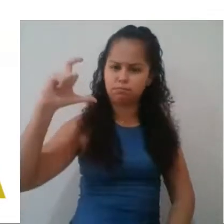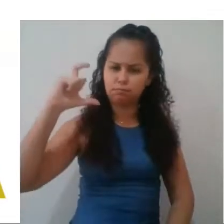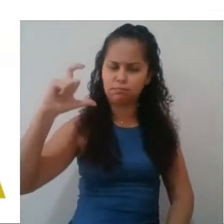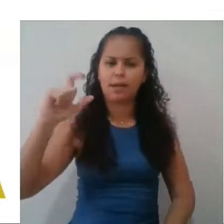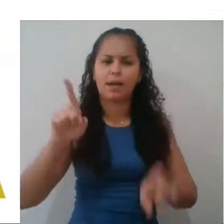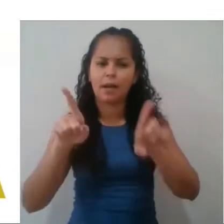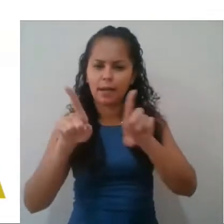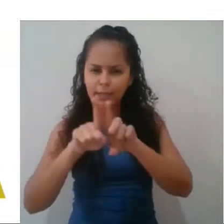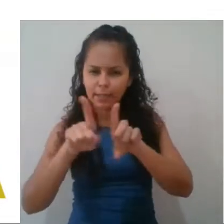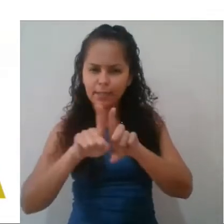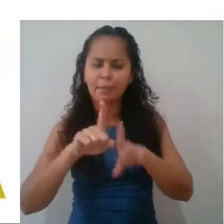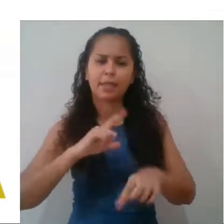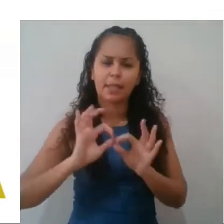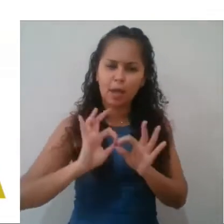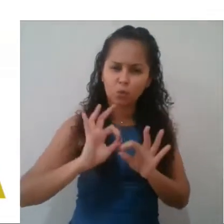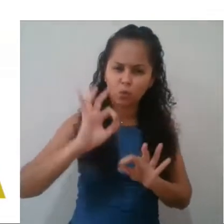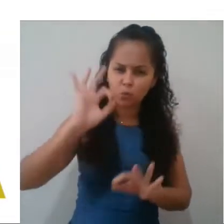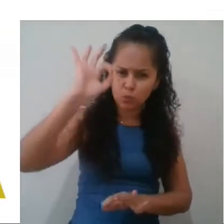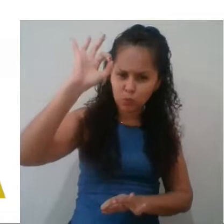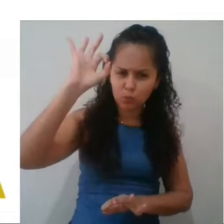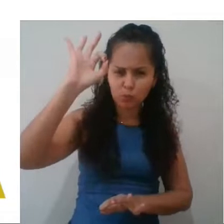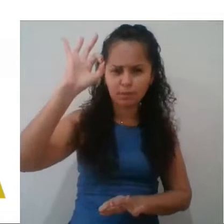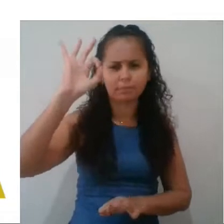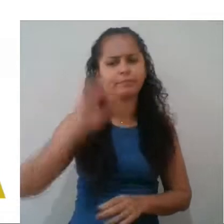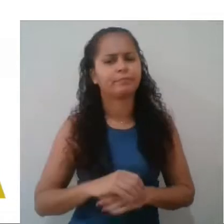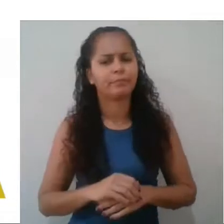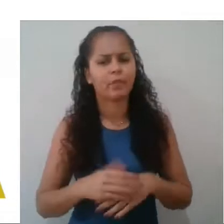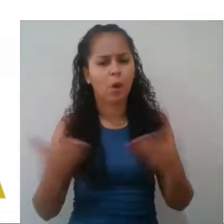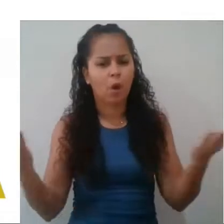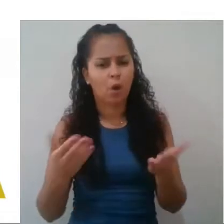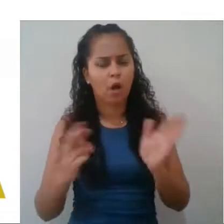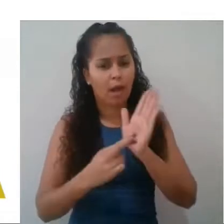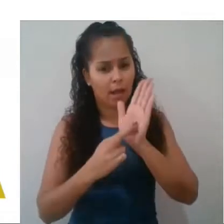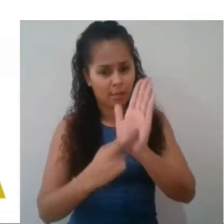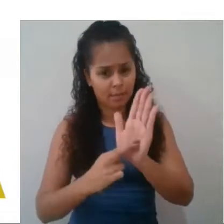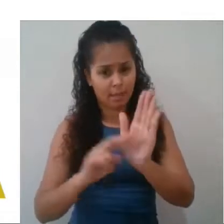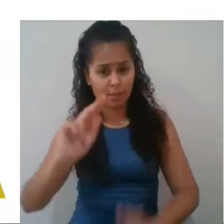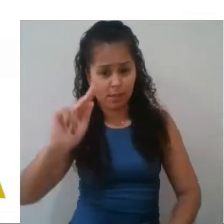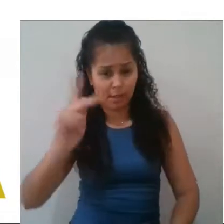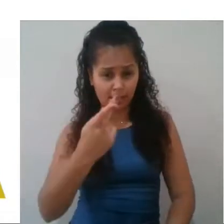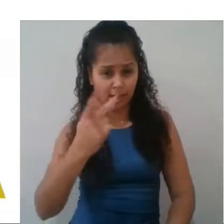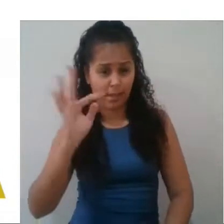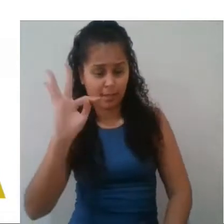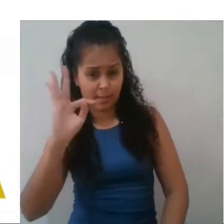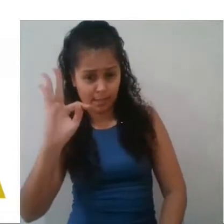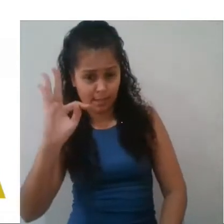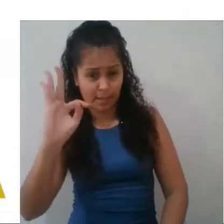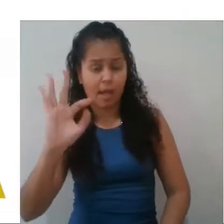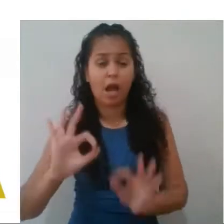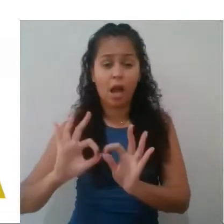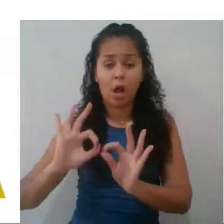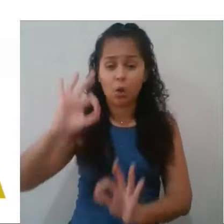Esse tronco também possui uma altura, que está sendo representada por HT. Essa altura é